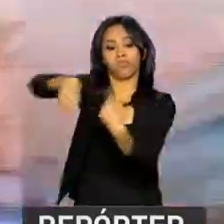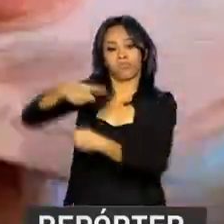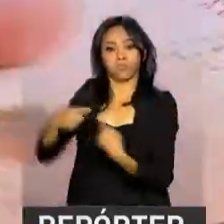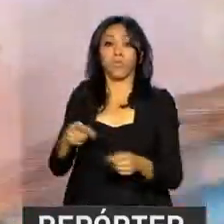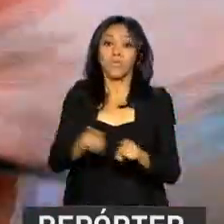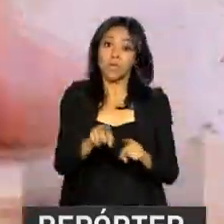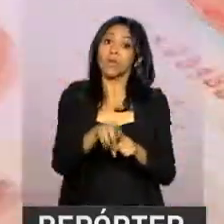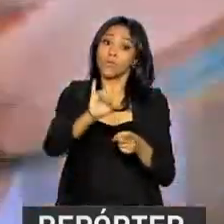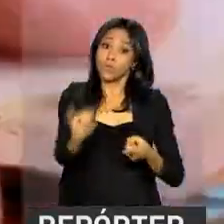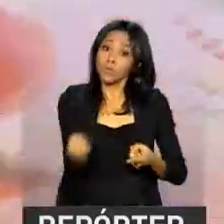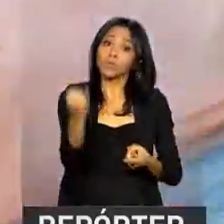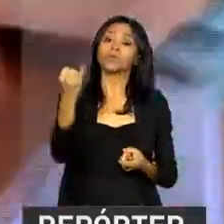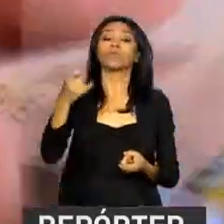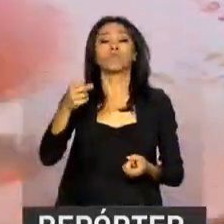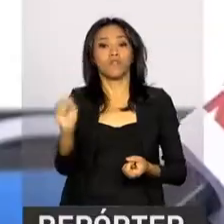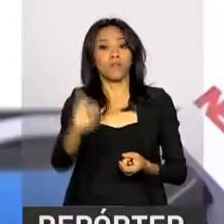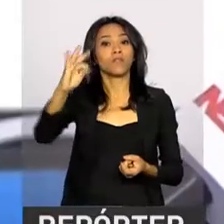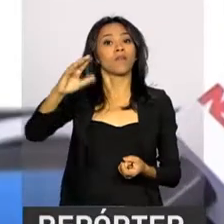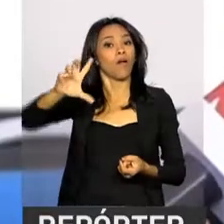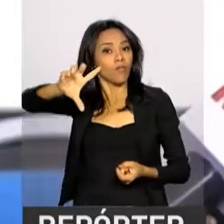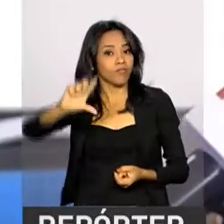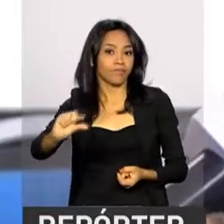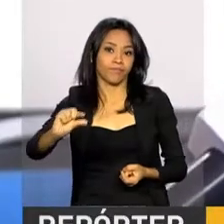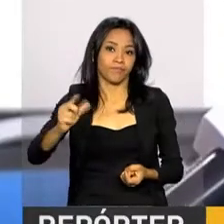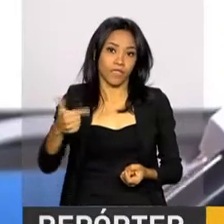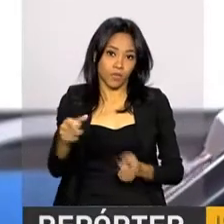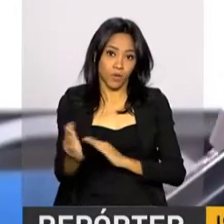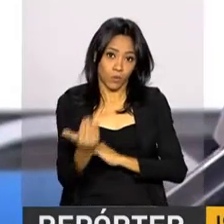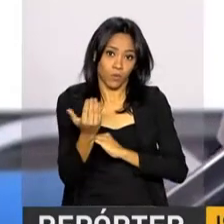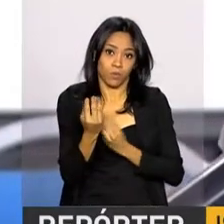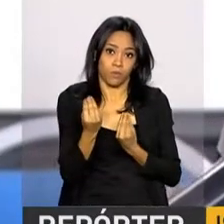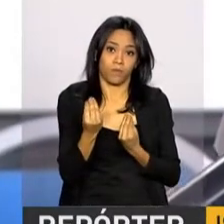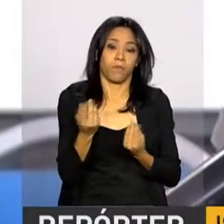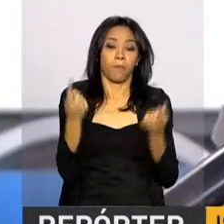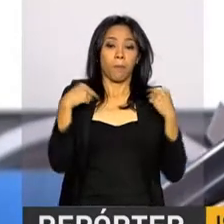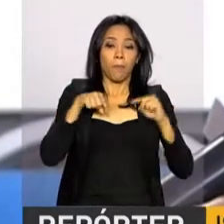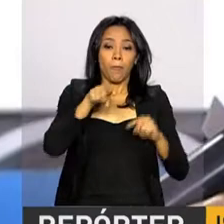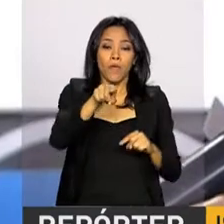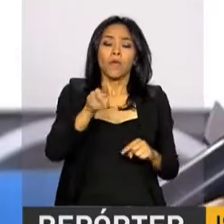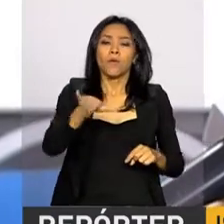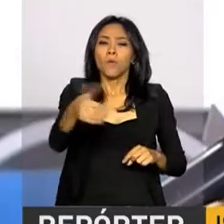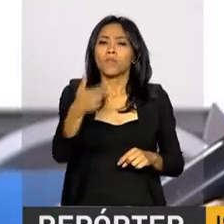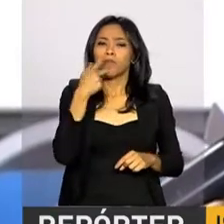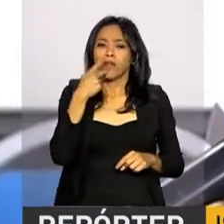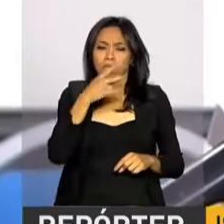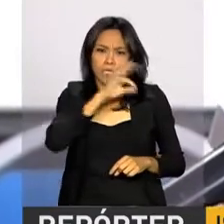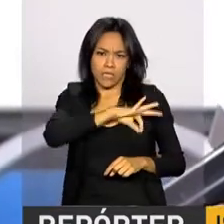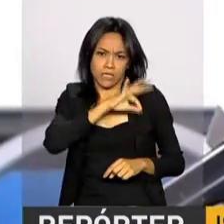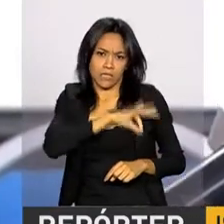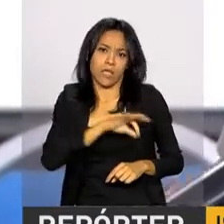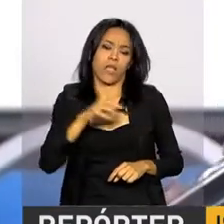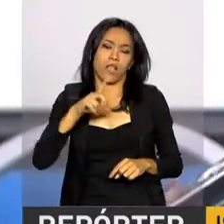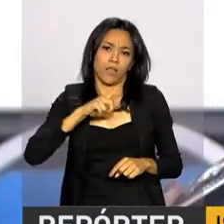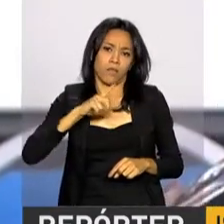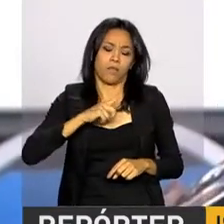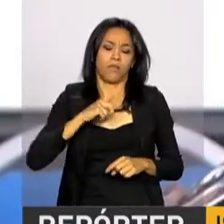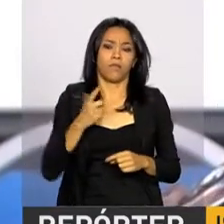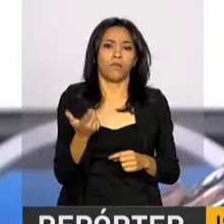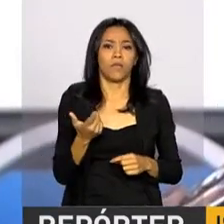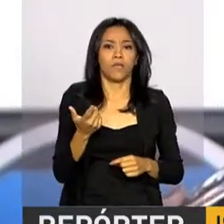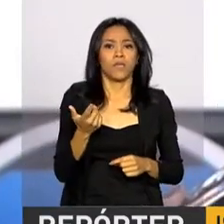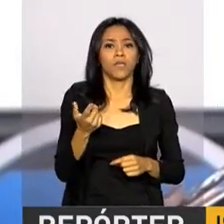também estimular o consumo na mídia que tem uma renda mais uma dificuldade maior de renda mesmo que ela não tenha sido